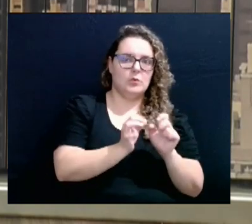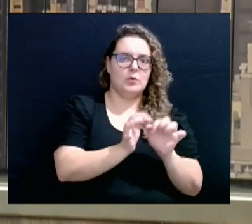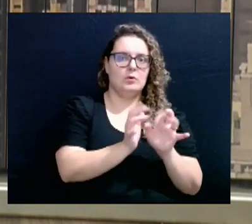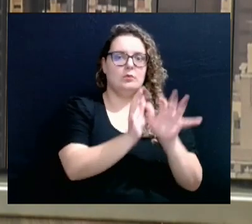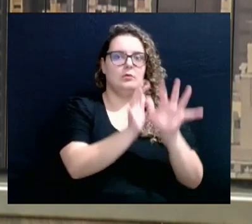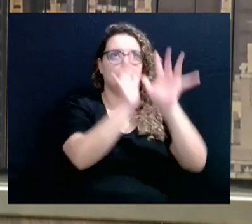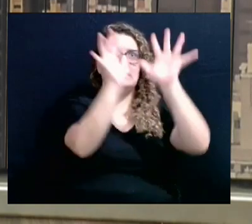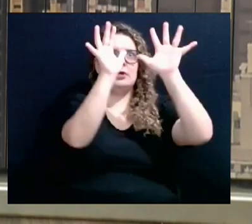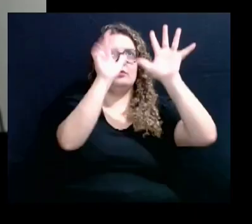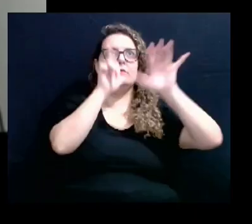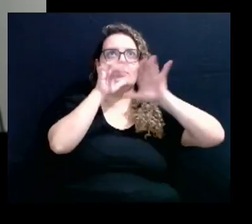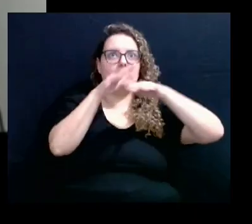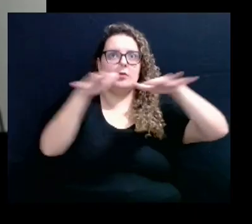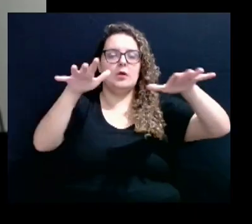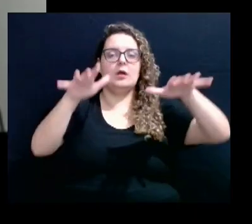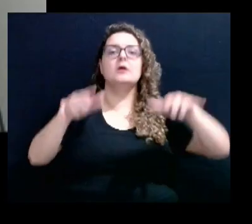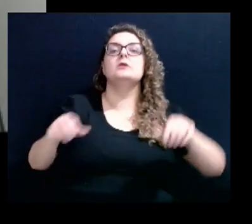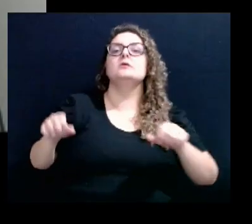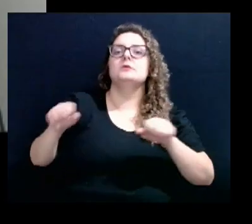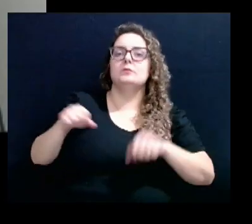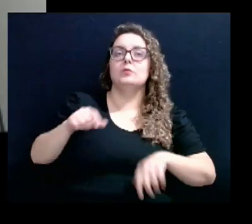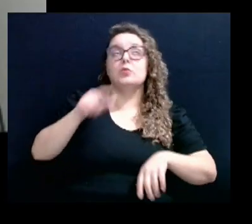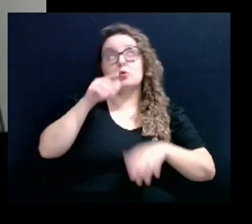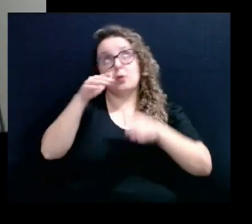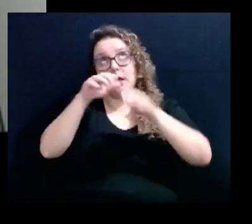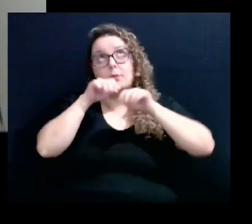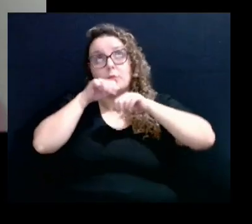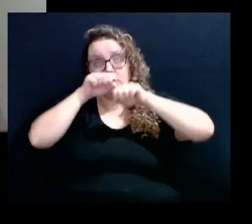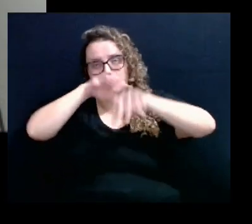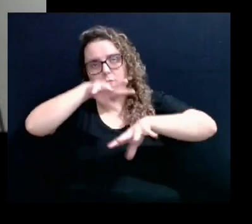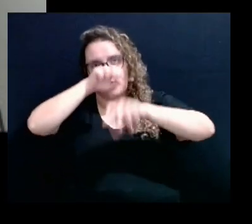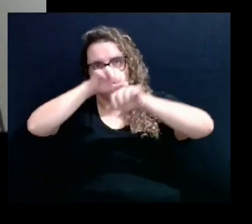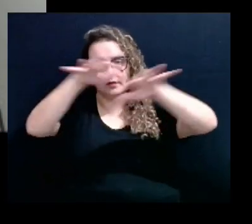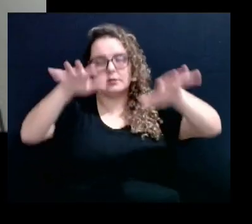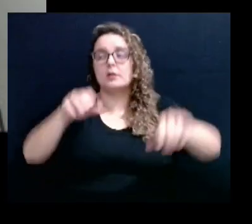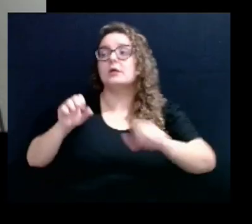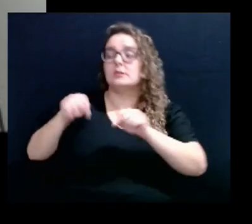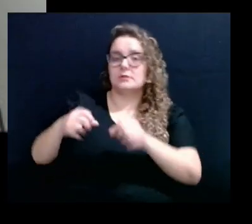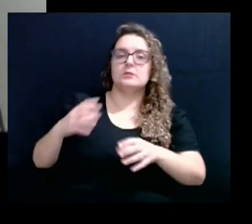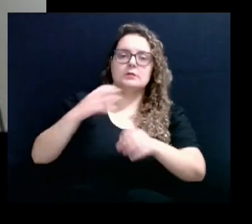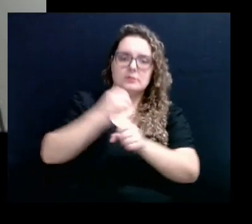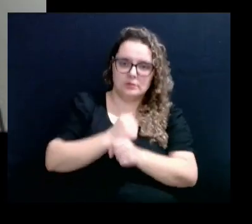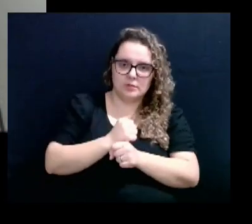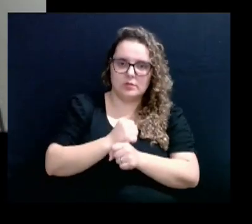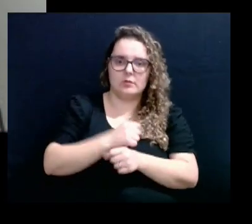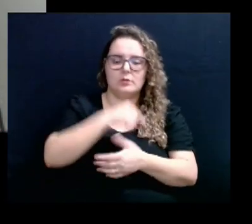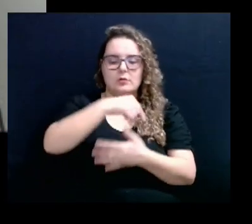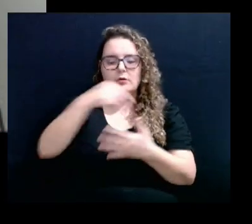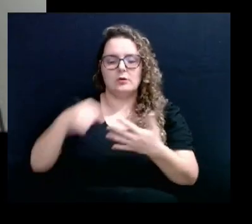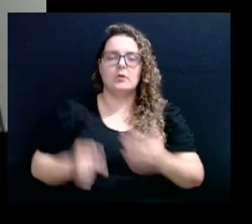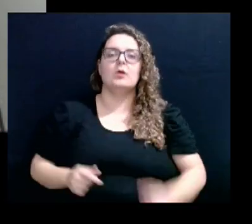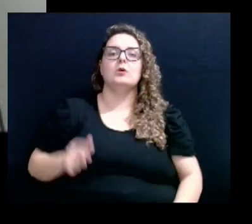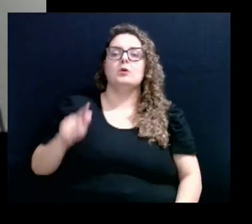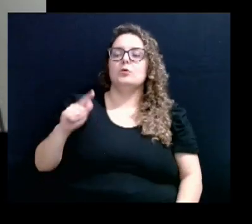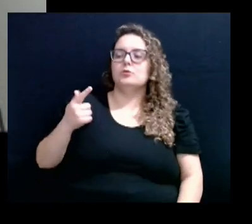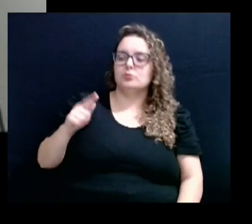Exatamente, a gente tem uma combinação de fatores ali, né? A gente tem esses fatores geográficos, a gente tem